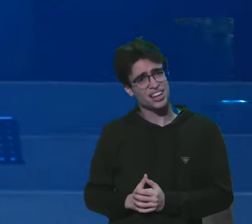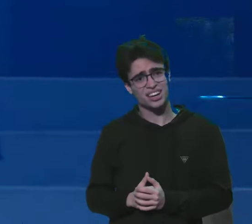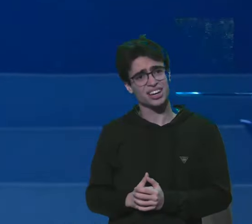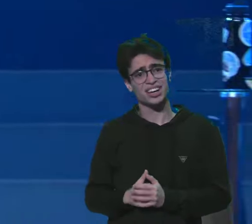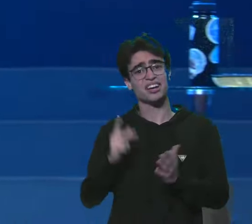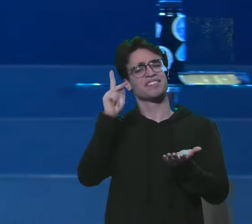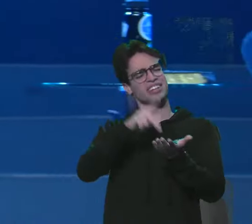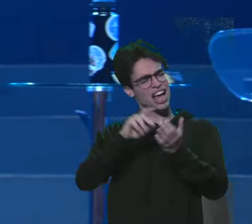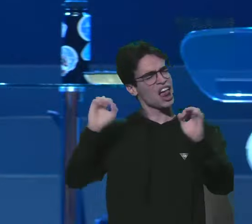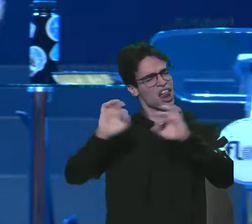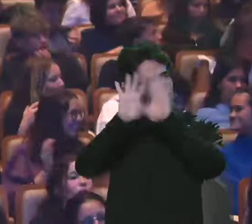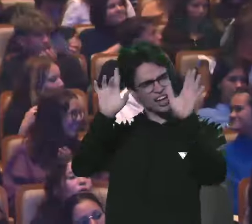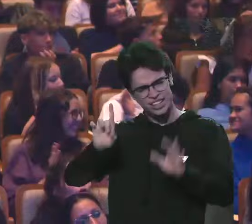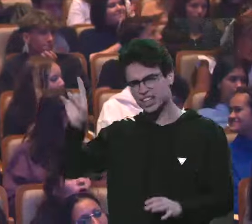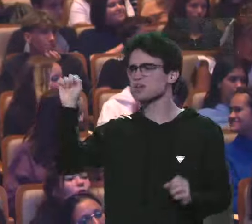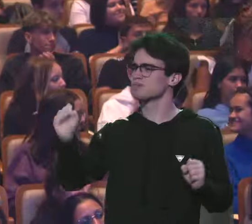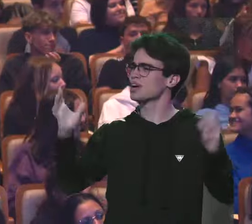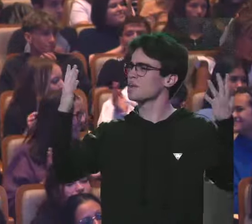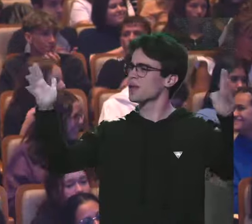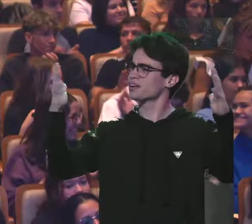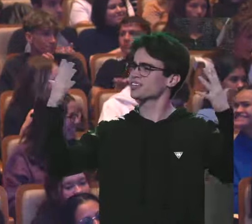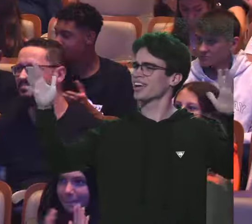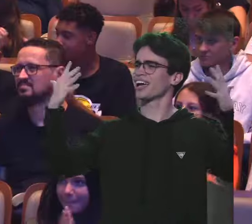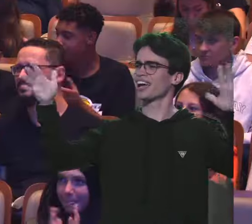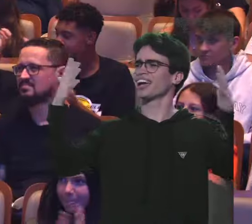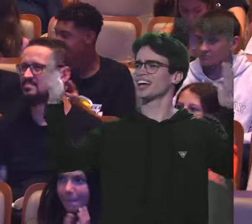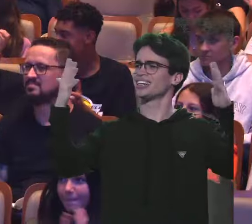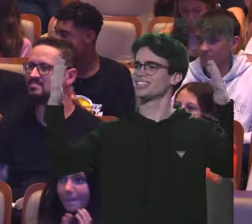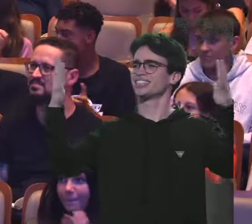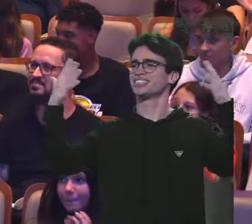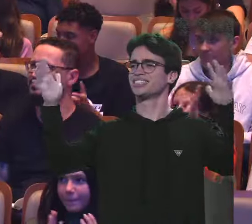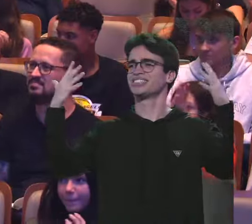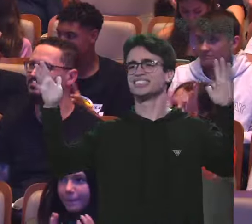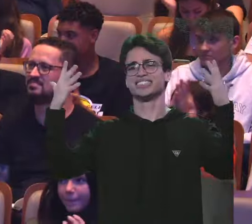Jesus, glória a Deus, pode aplaudir Jesus.